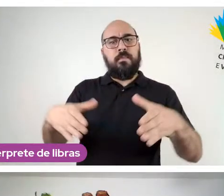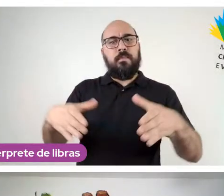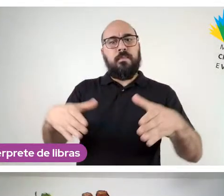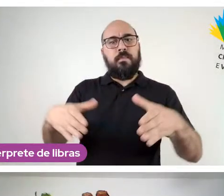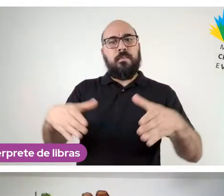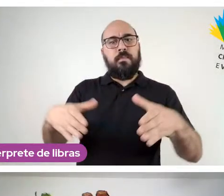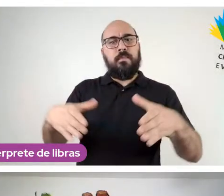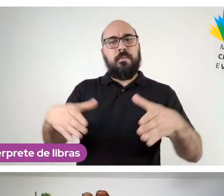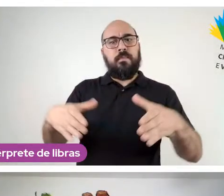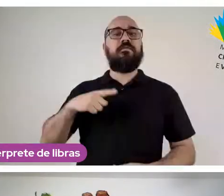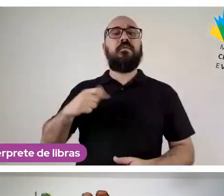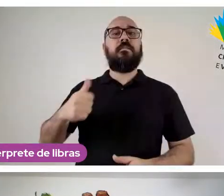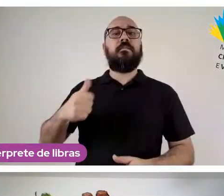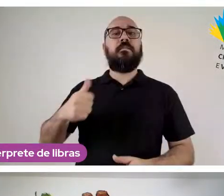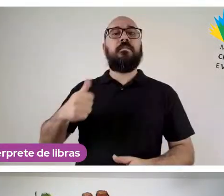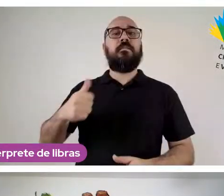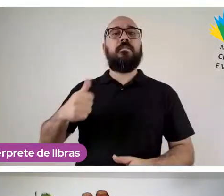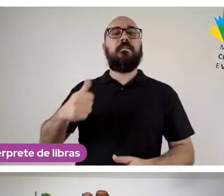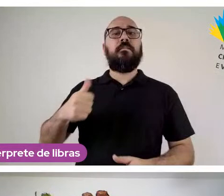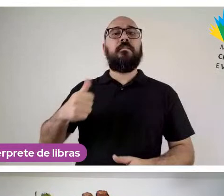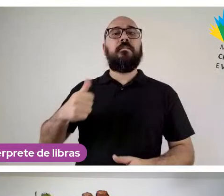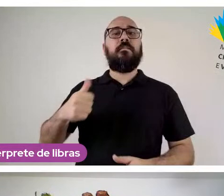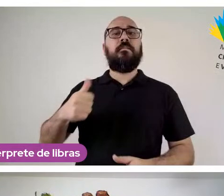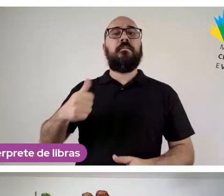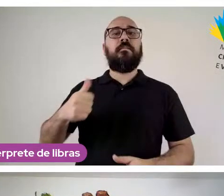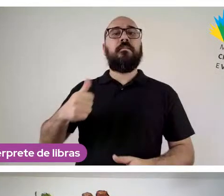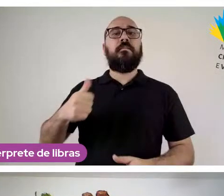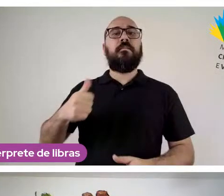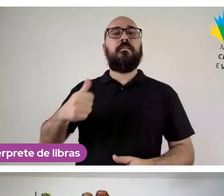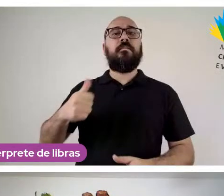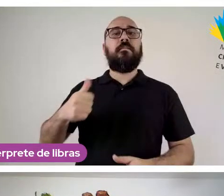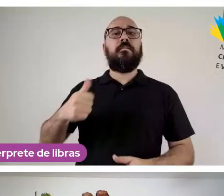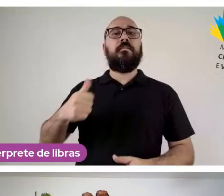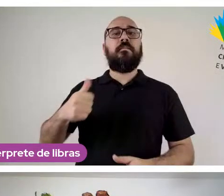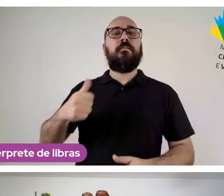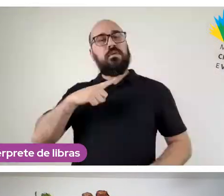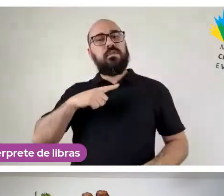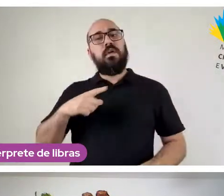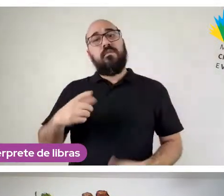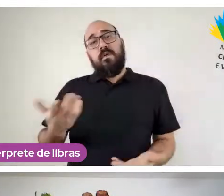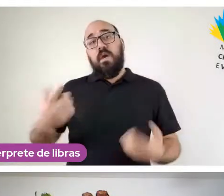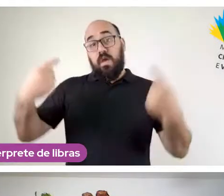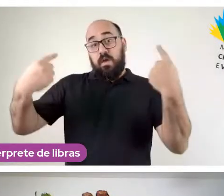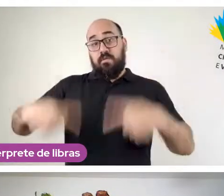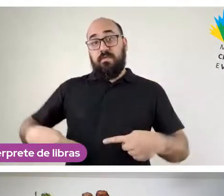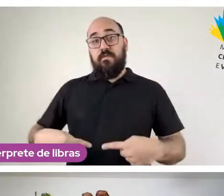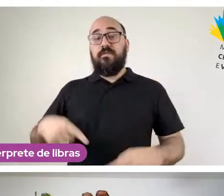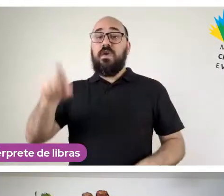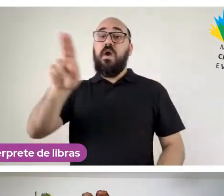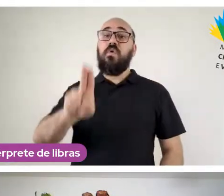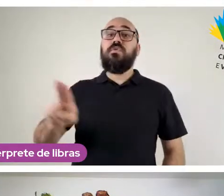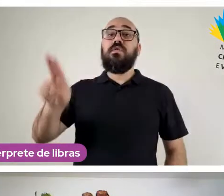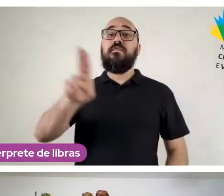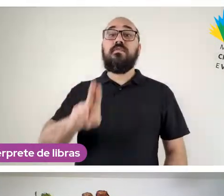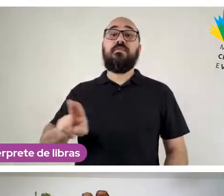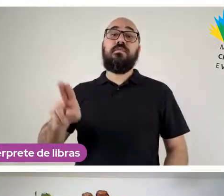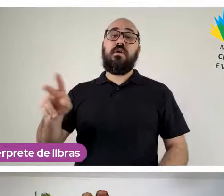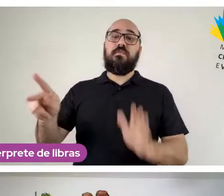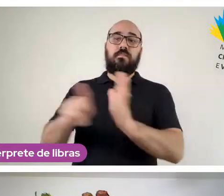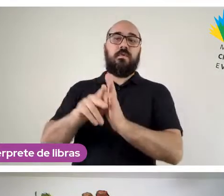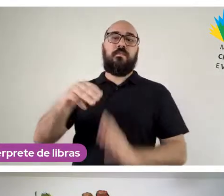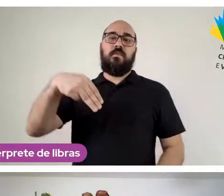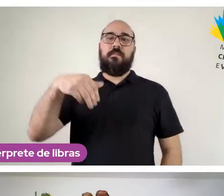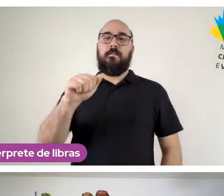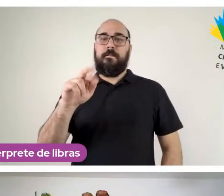um projeto lindo, que é a Universidade do Mar, que está se